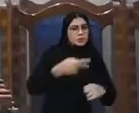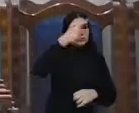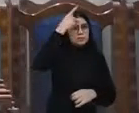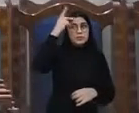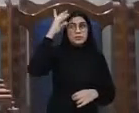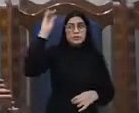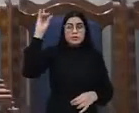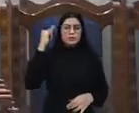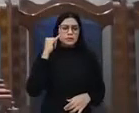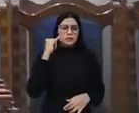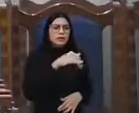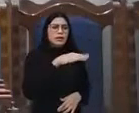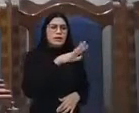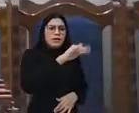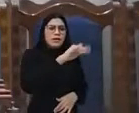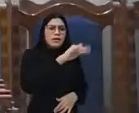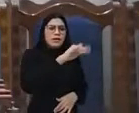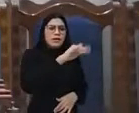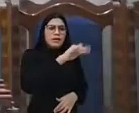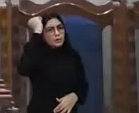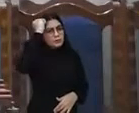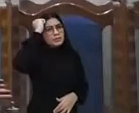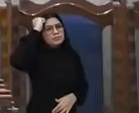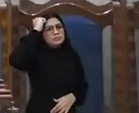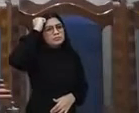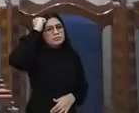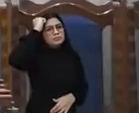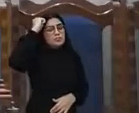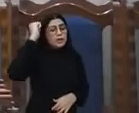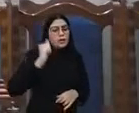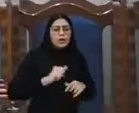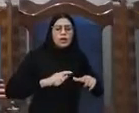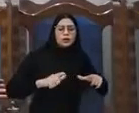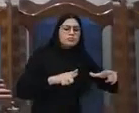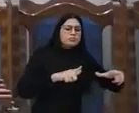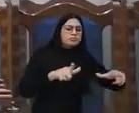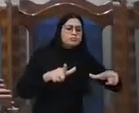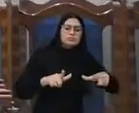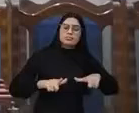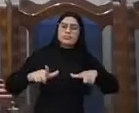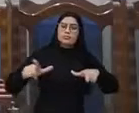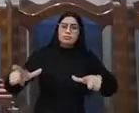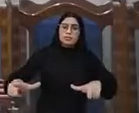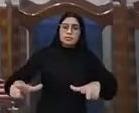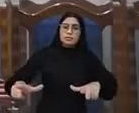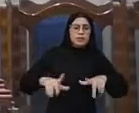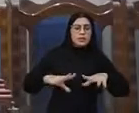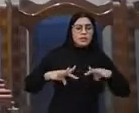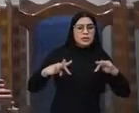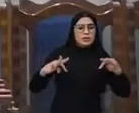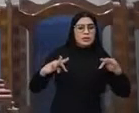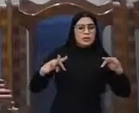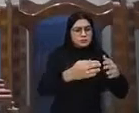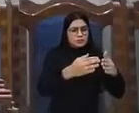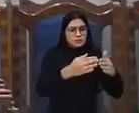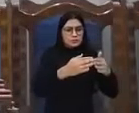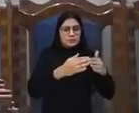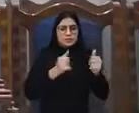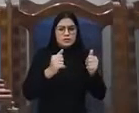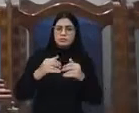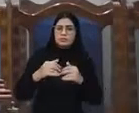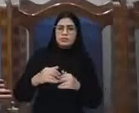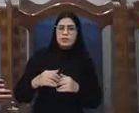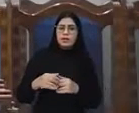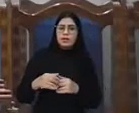arrependam. É isso que ele quer do homem. Em todo lugar. A todos os homens. Grande,